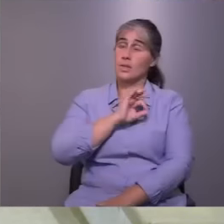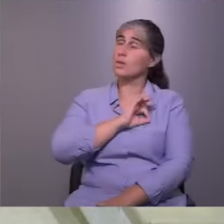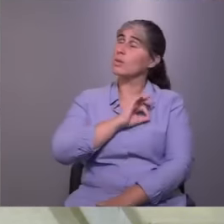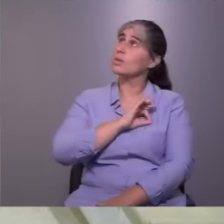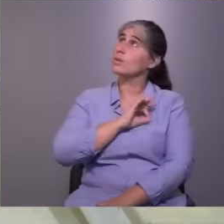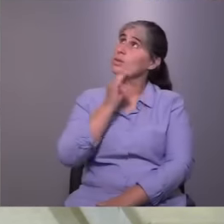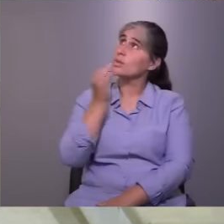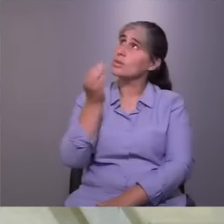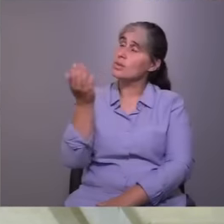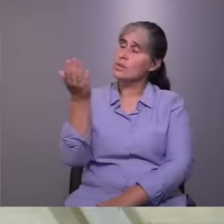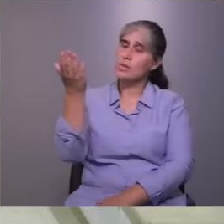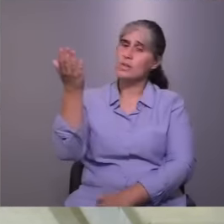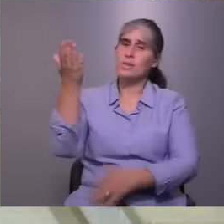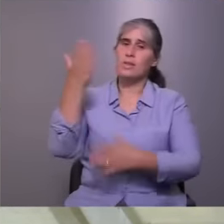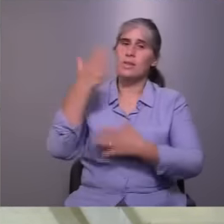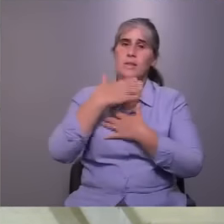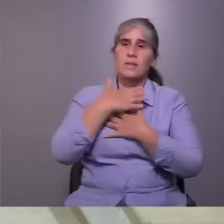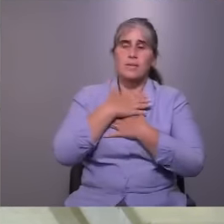Venite,